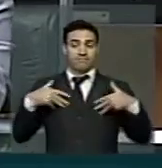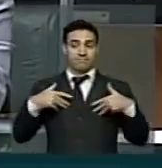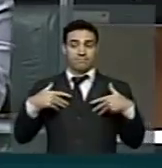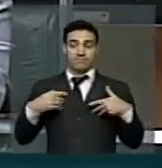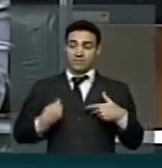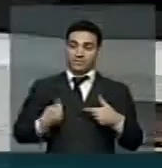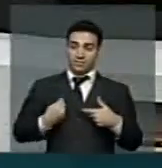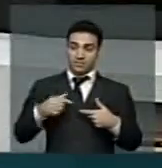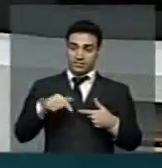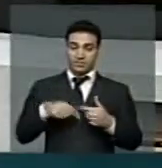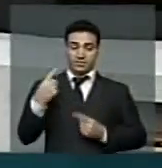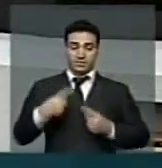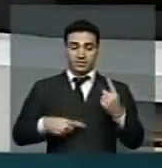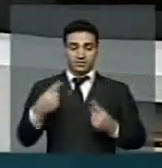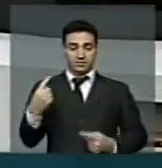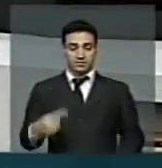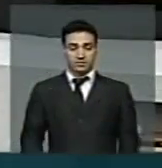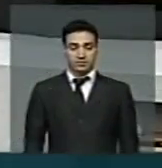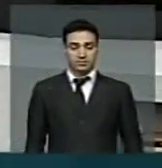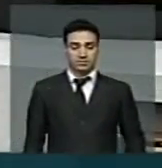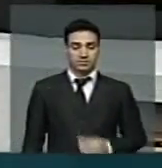debate.